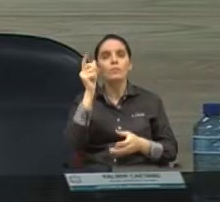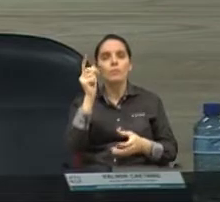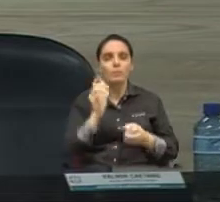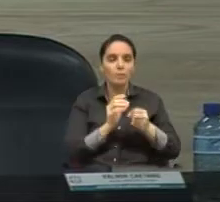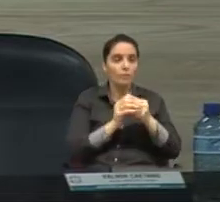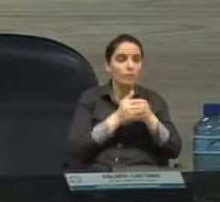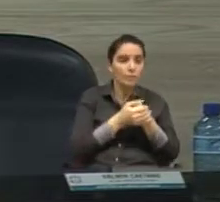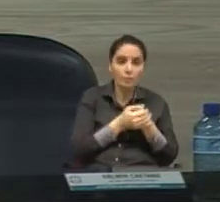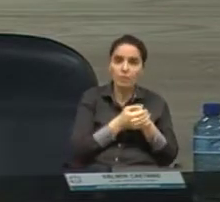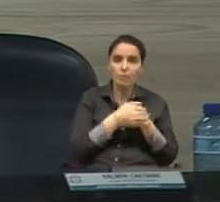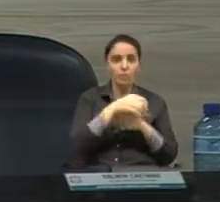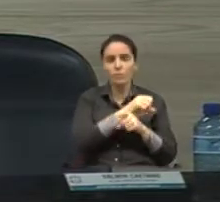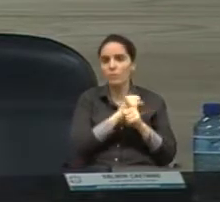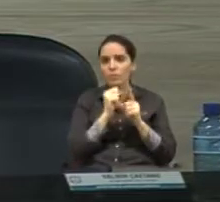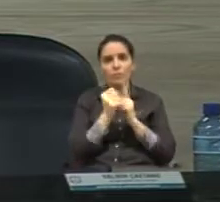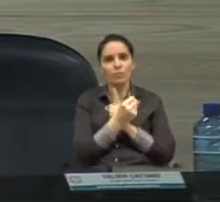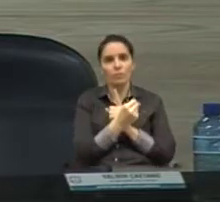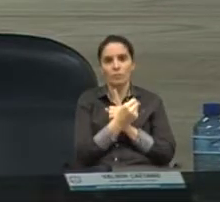a doutora